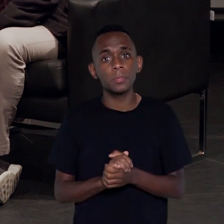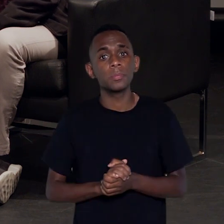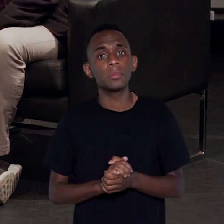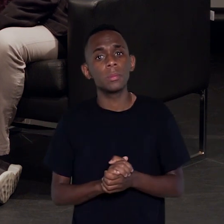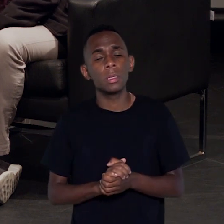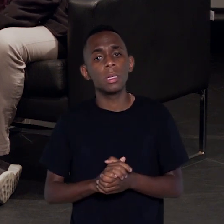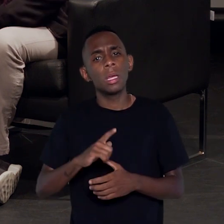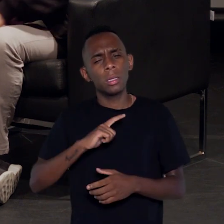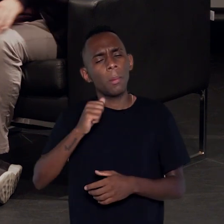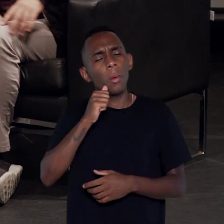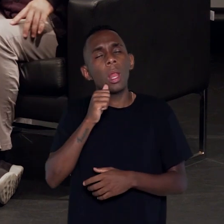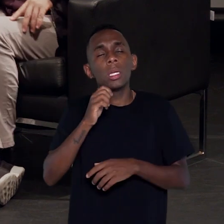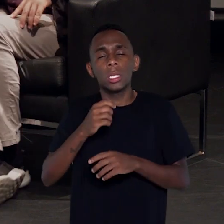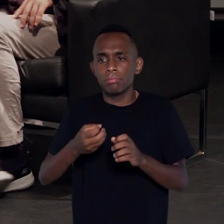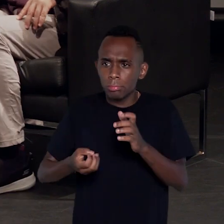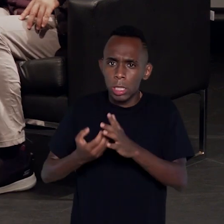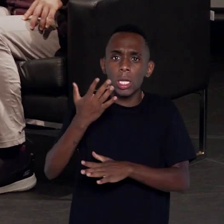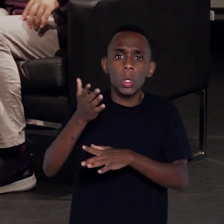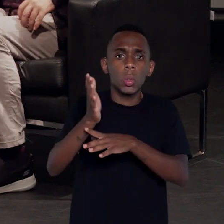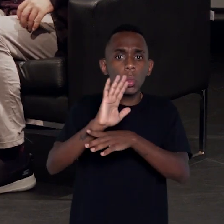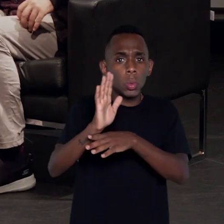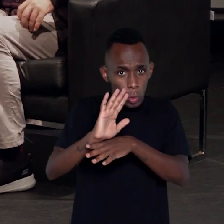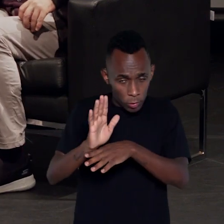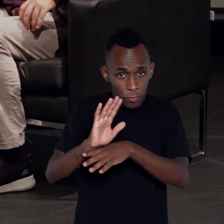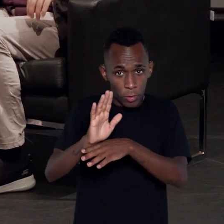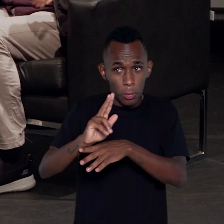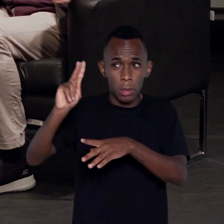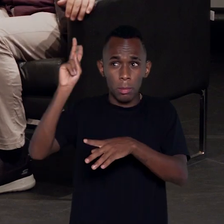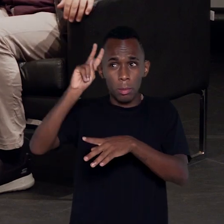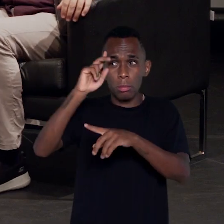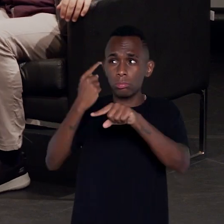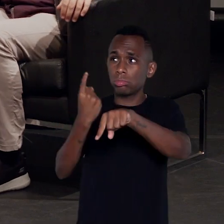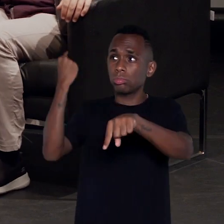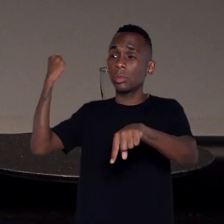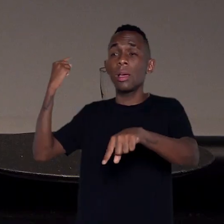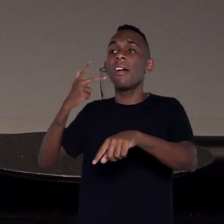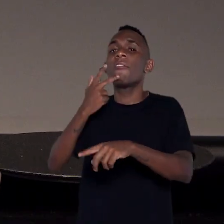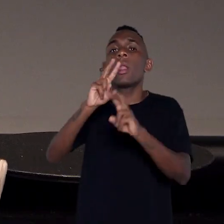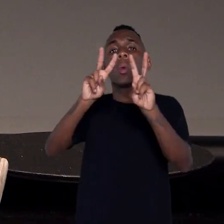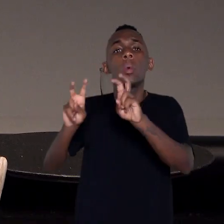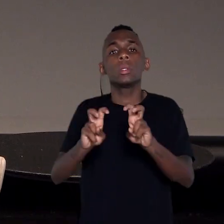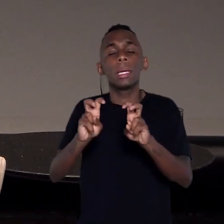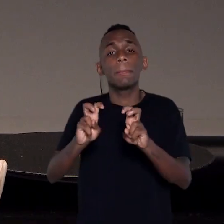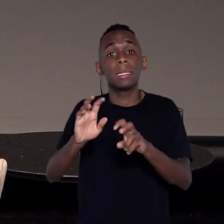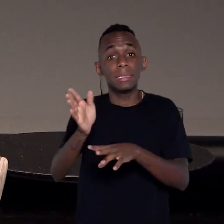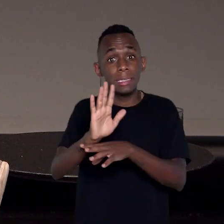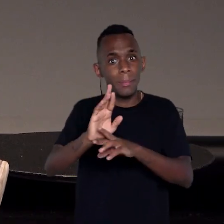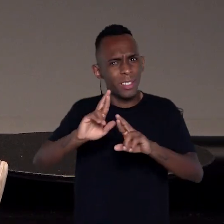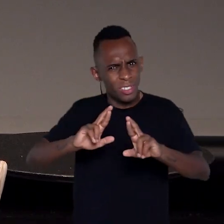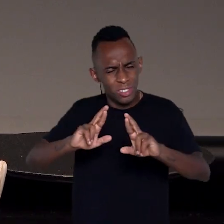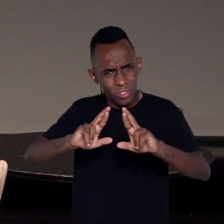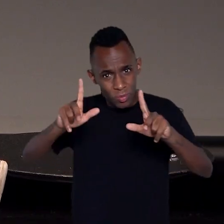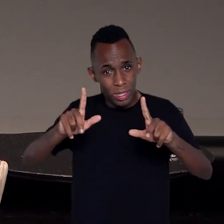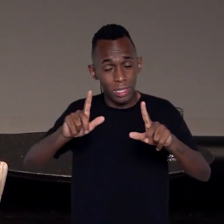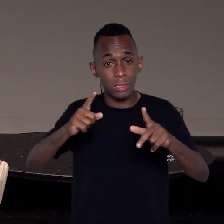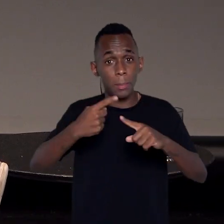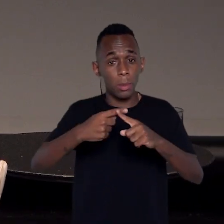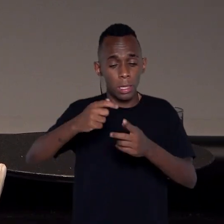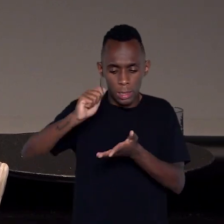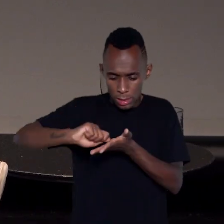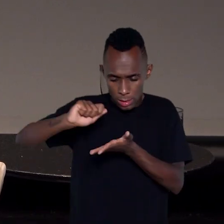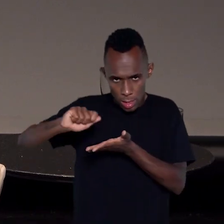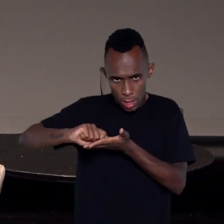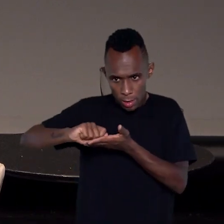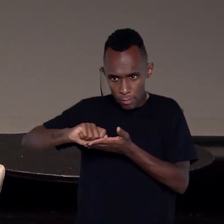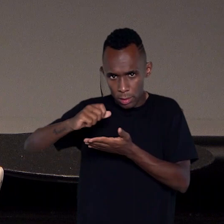Camurati, eu sempre lanço os filmes dela também, principalmente os históricos, e ela fala assim, cinema é diferente, né? O cinema você escreve e